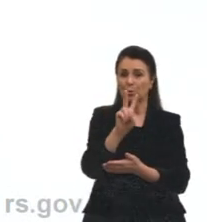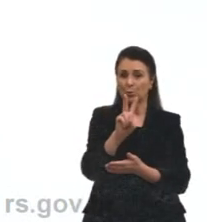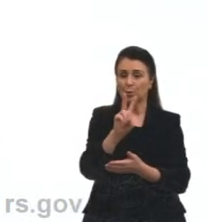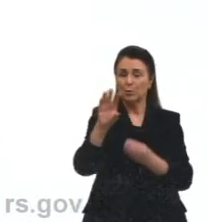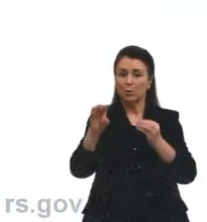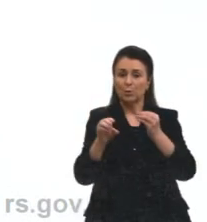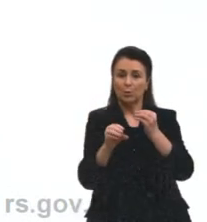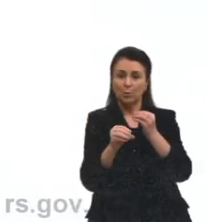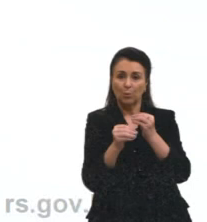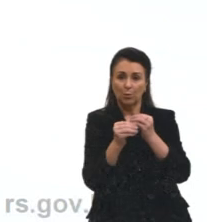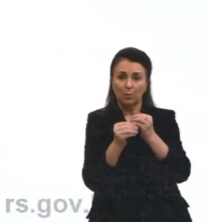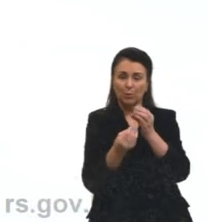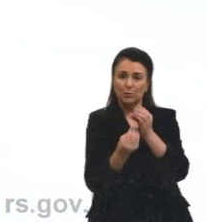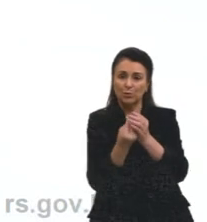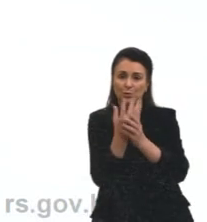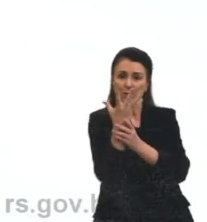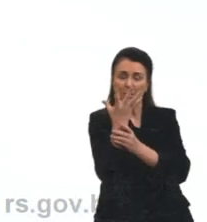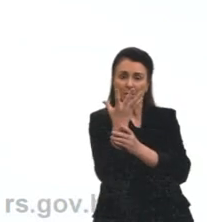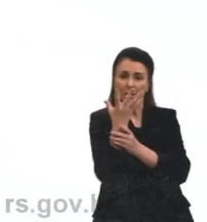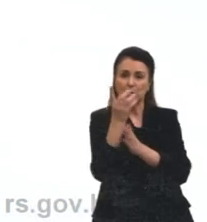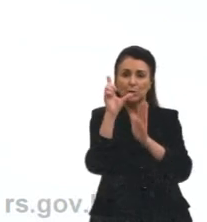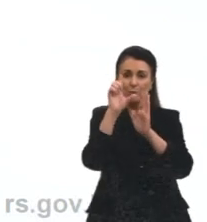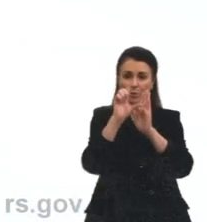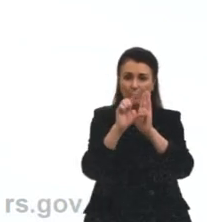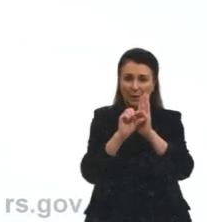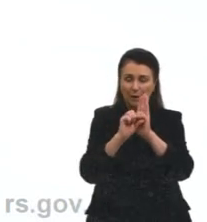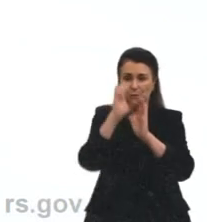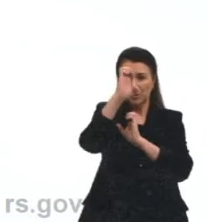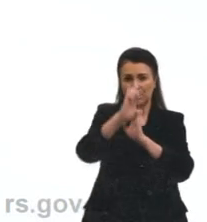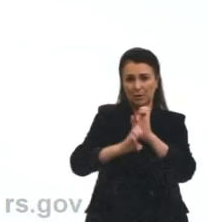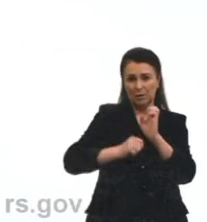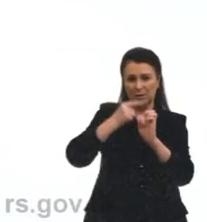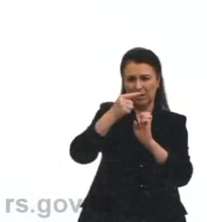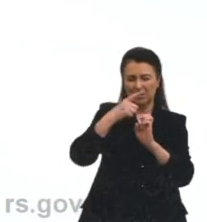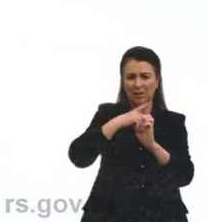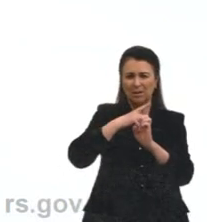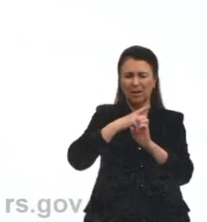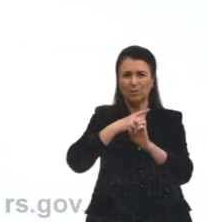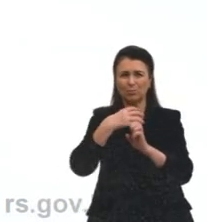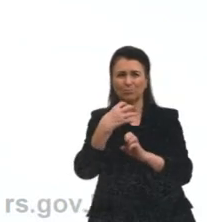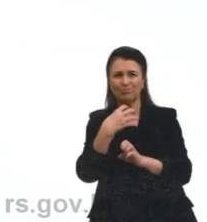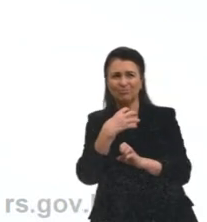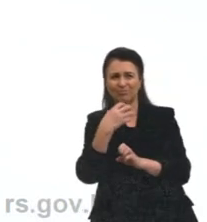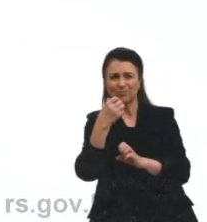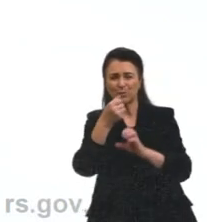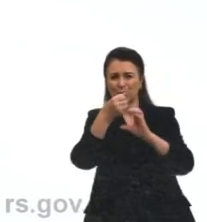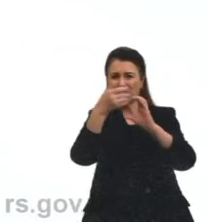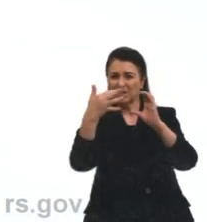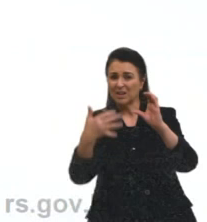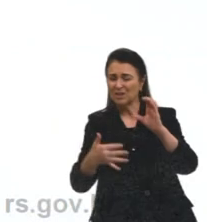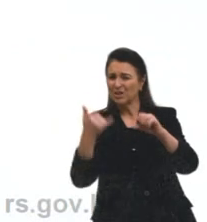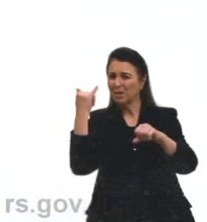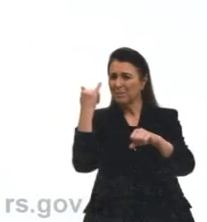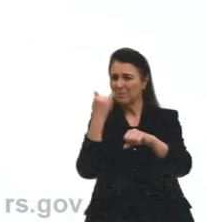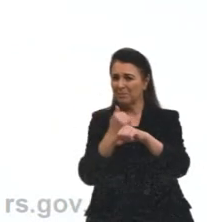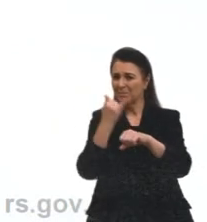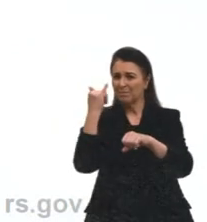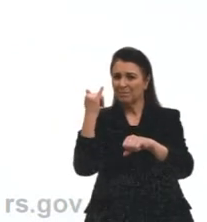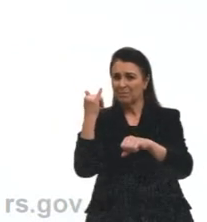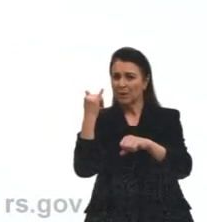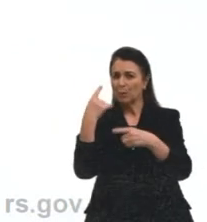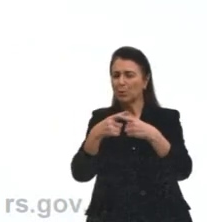compostos gerados por elemento de baixa eletronegatividade possuem caráter metálico sim tá porque baixa